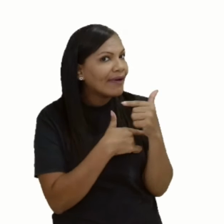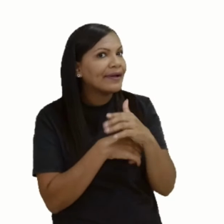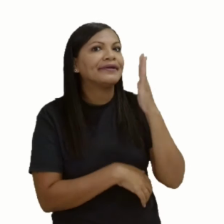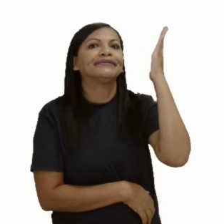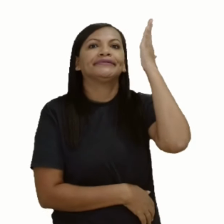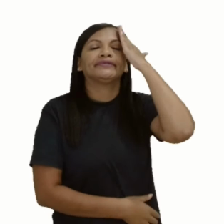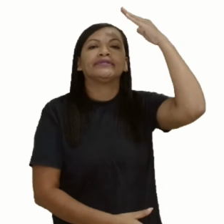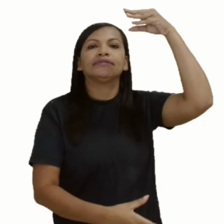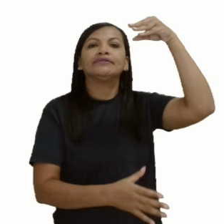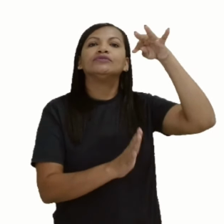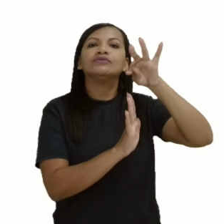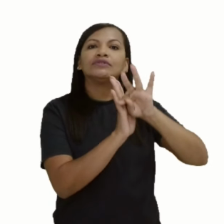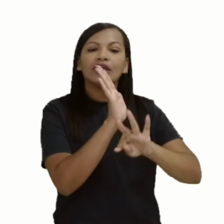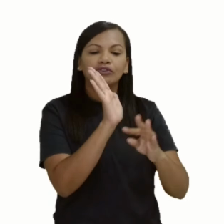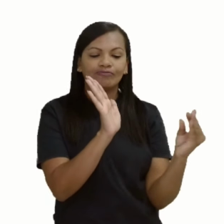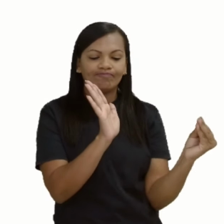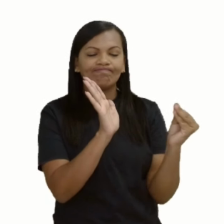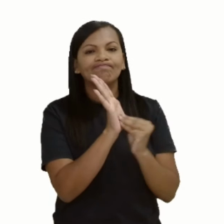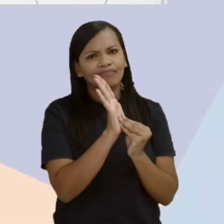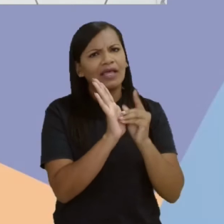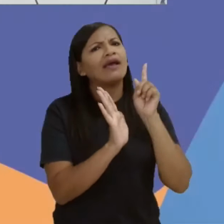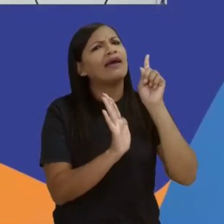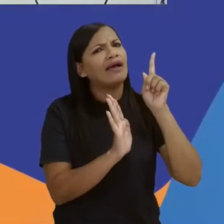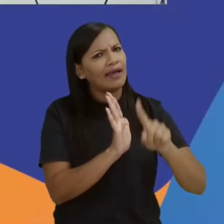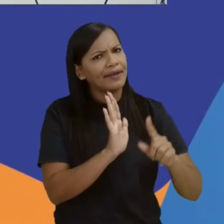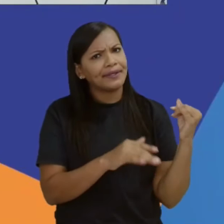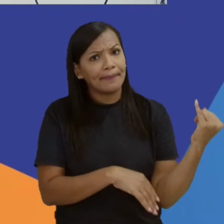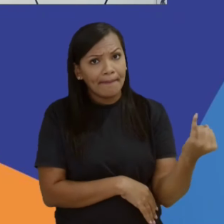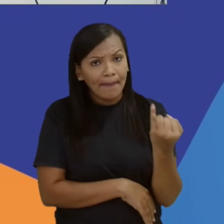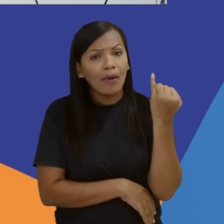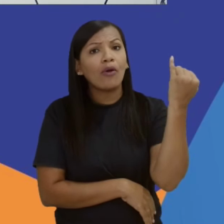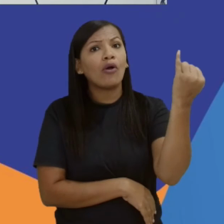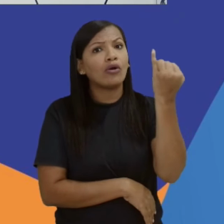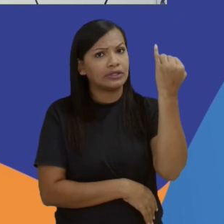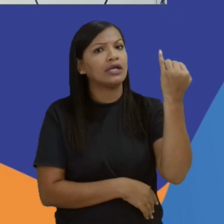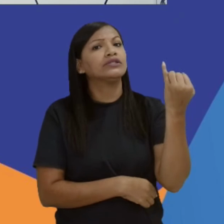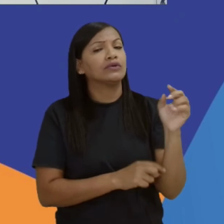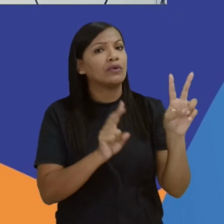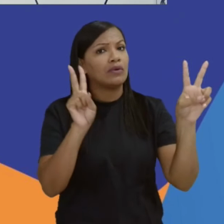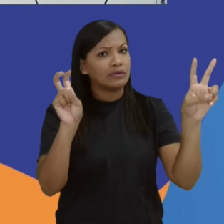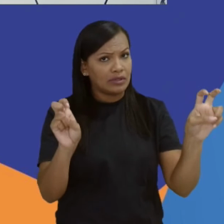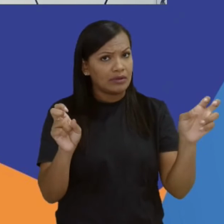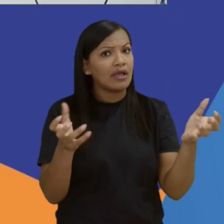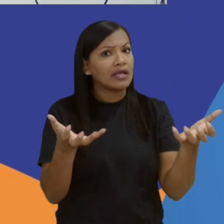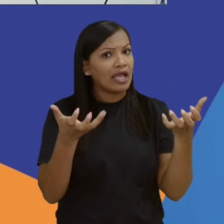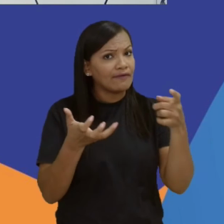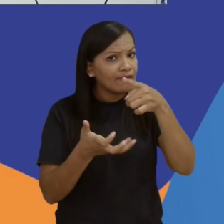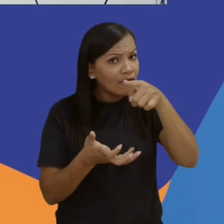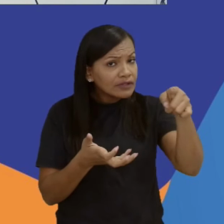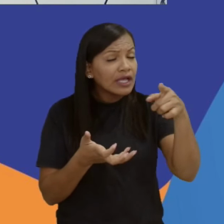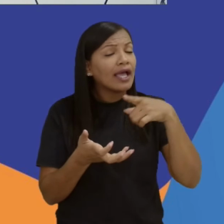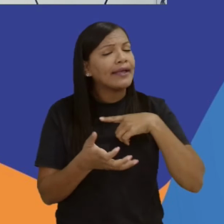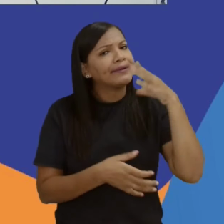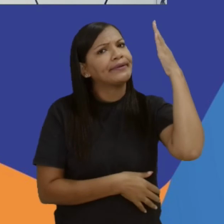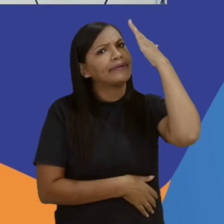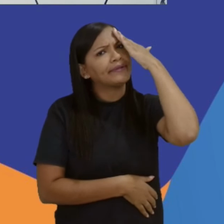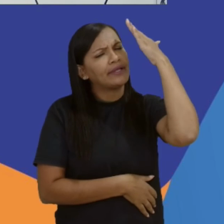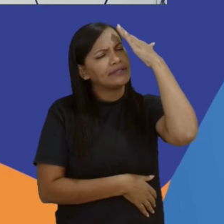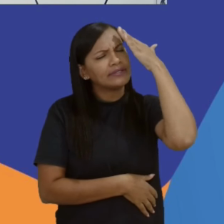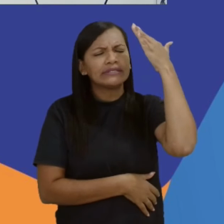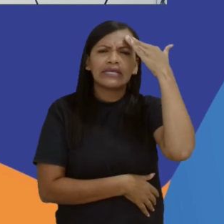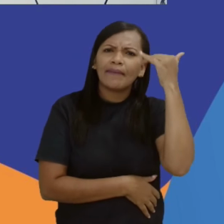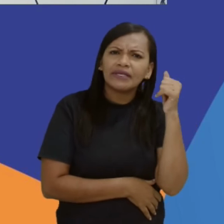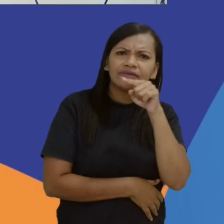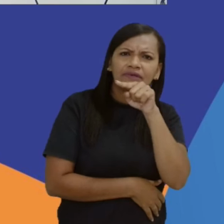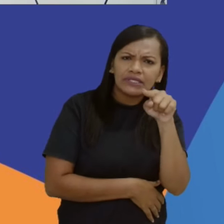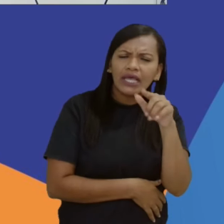disso no texto é justamente o que esse descritor quer de você. Ele quer saber se você entendeu